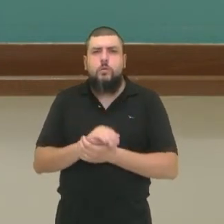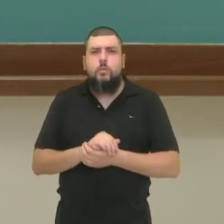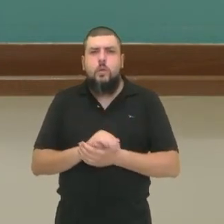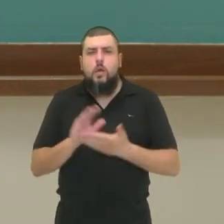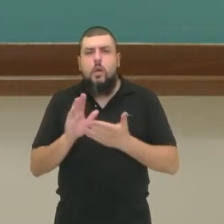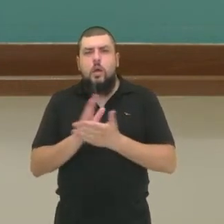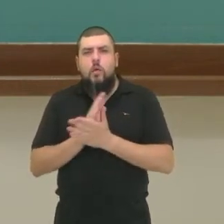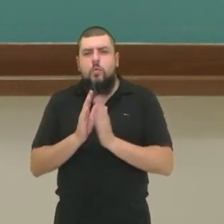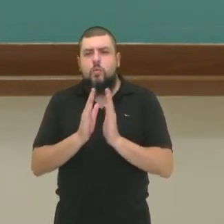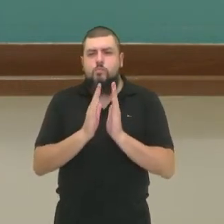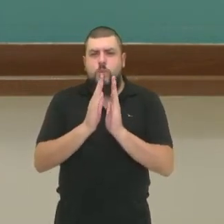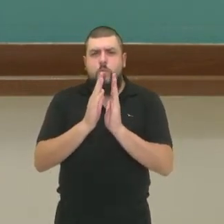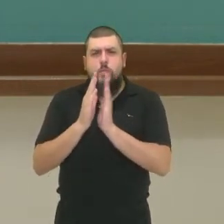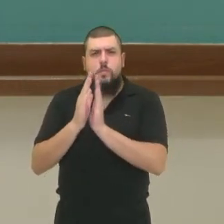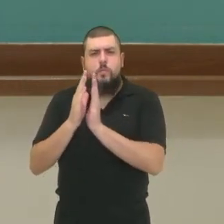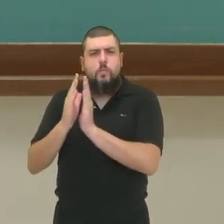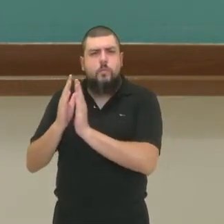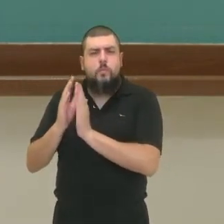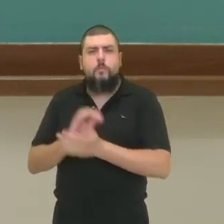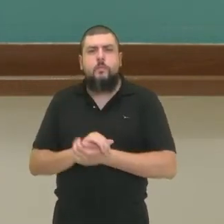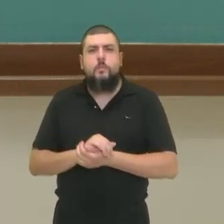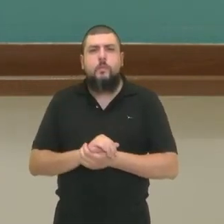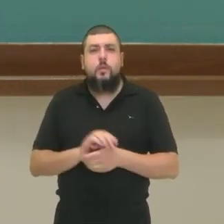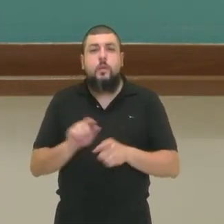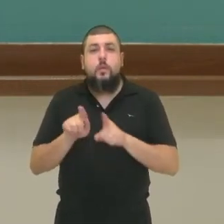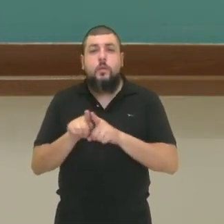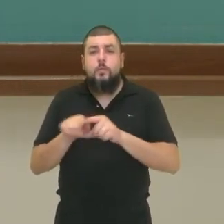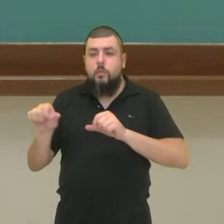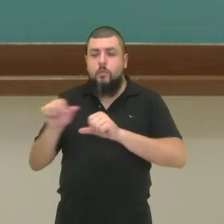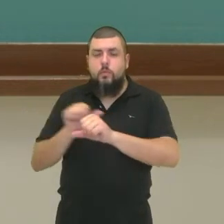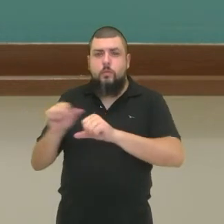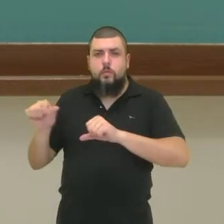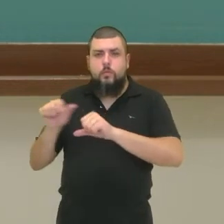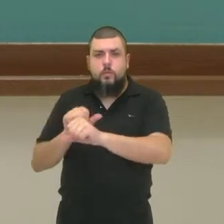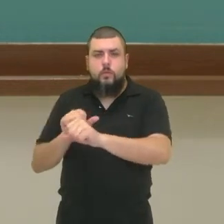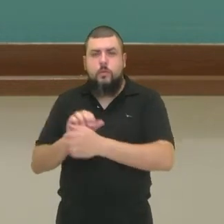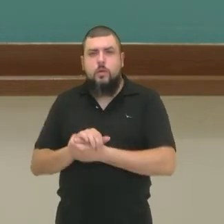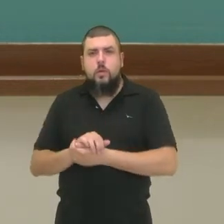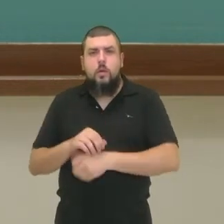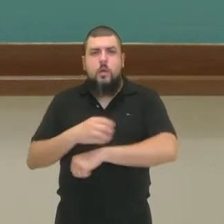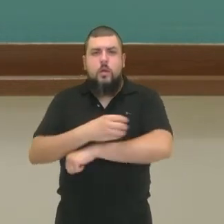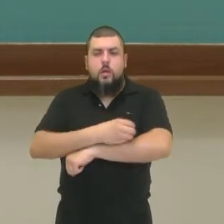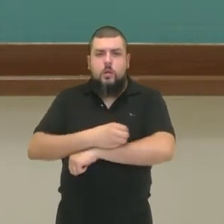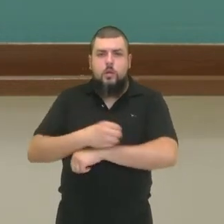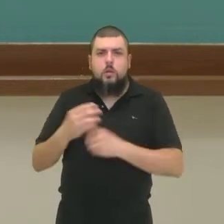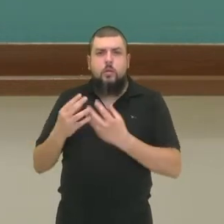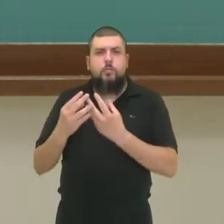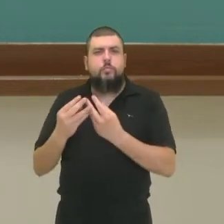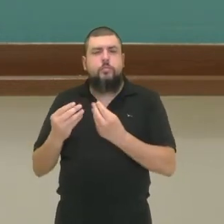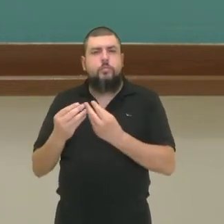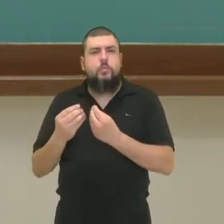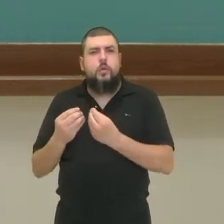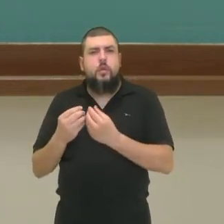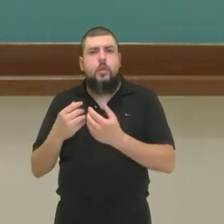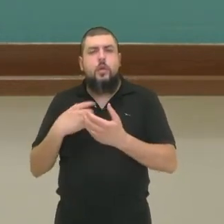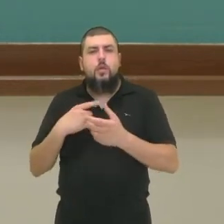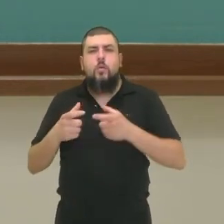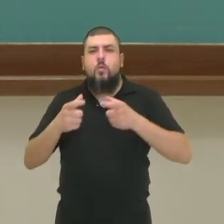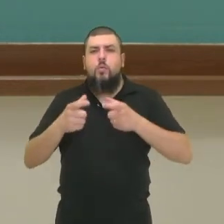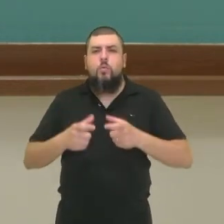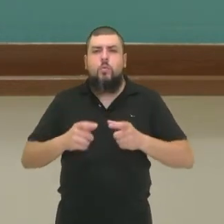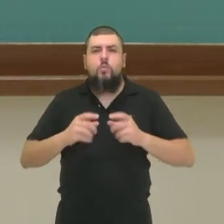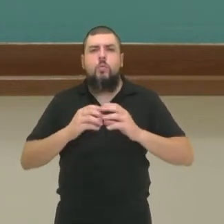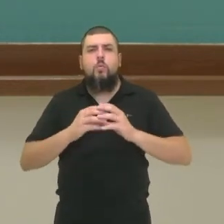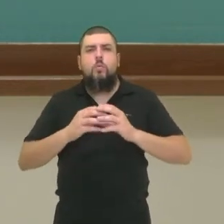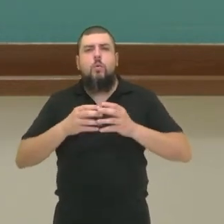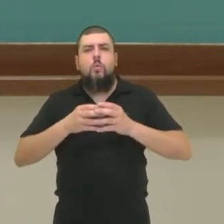colunares, parecem prédio, por exemplo. E a de transição. Que são células globosas de transição, estão lá na bexiga. Quando a